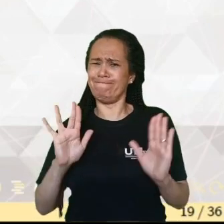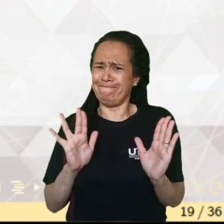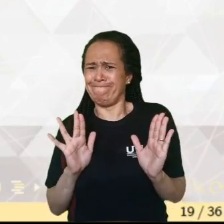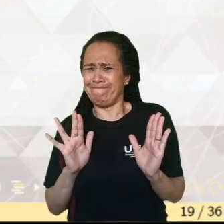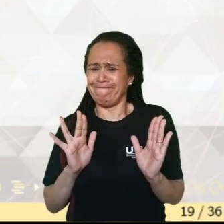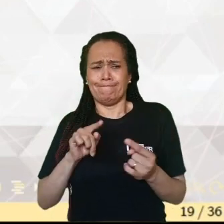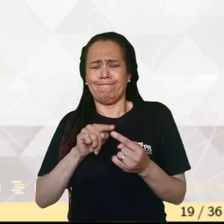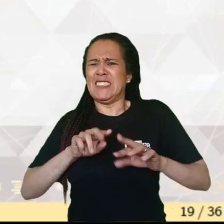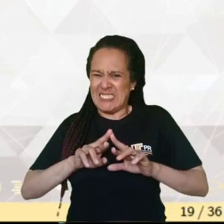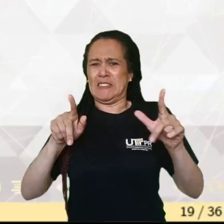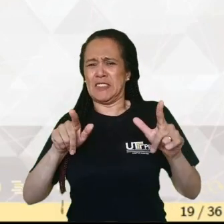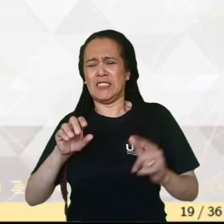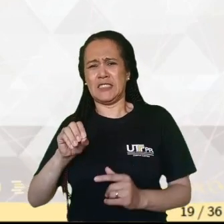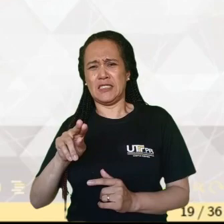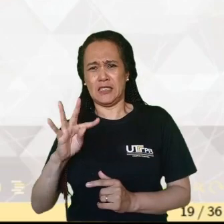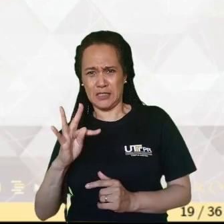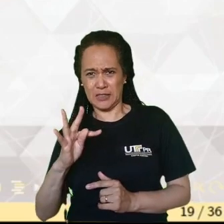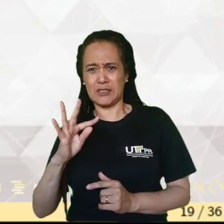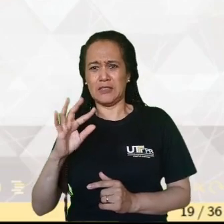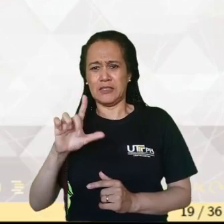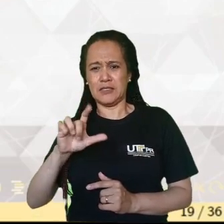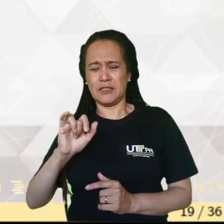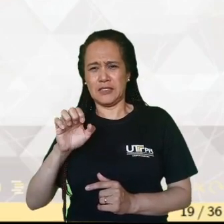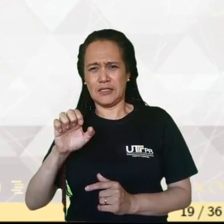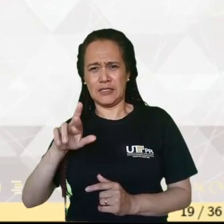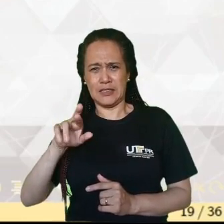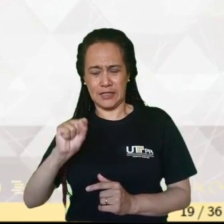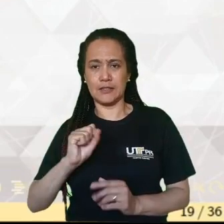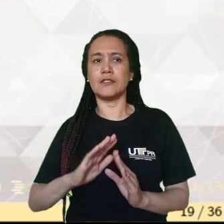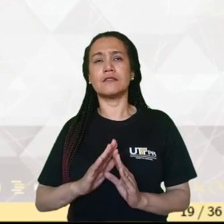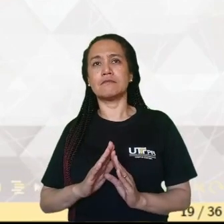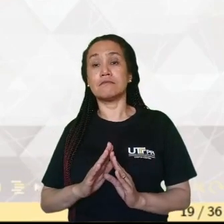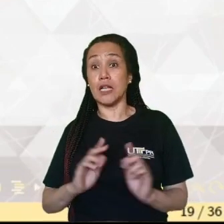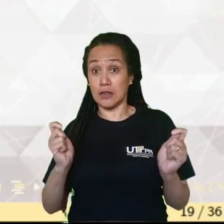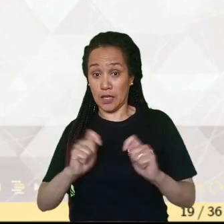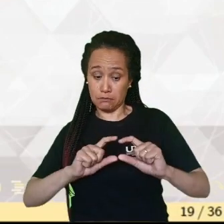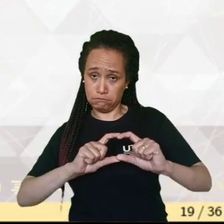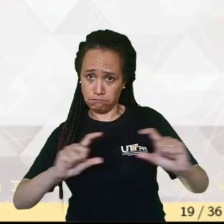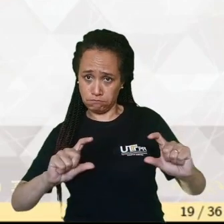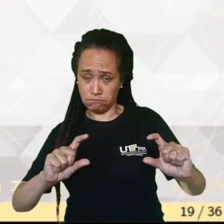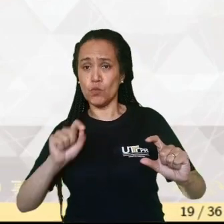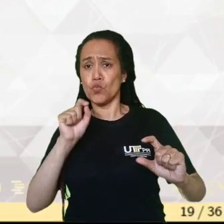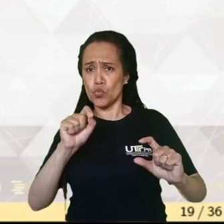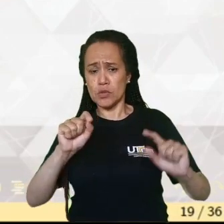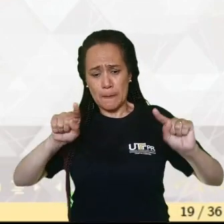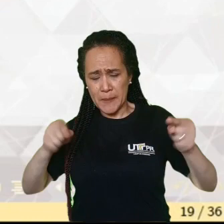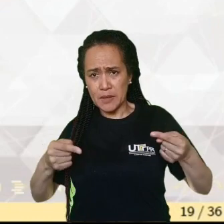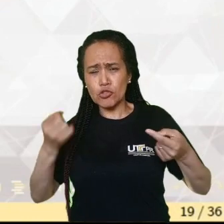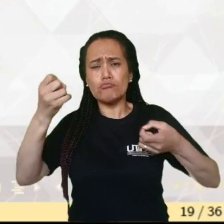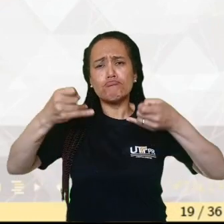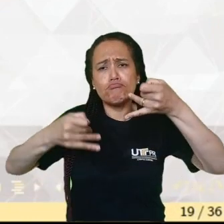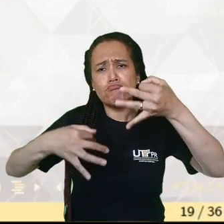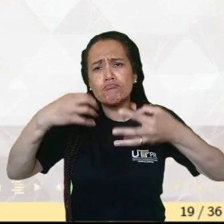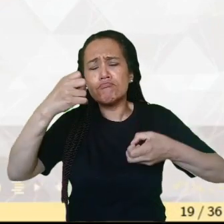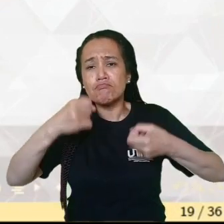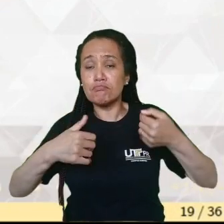um parágrafo, 2 parágrafos à parte, comenta a respeito deles, né, e faz daí o processo do